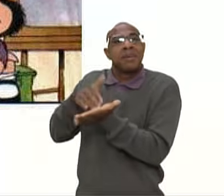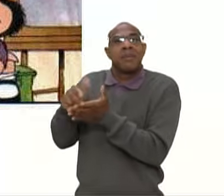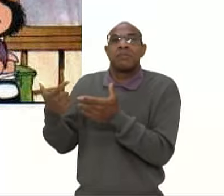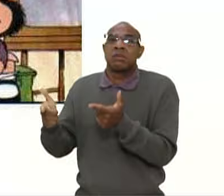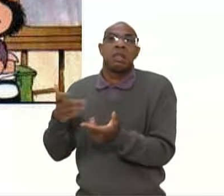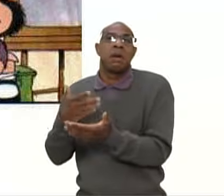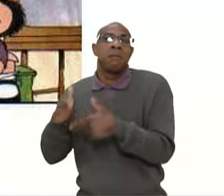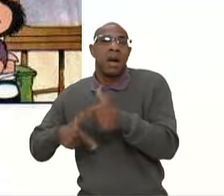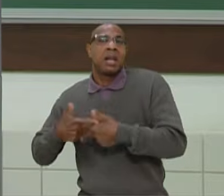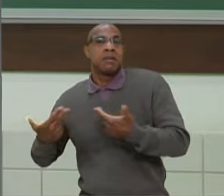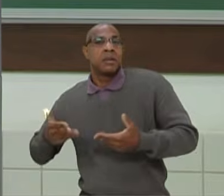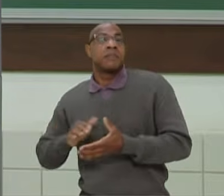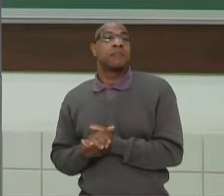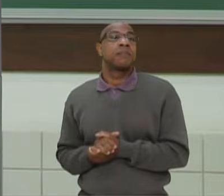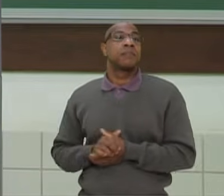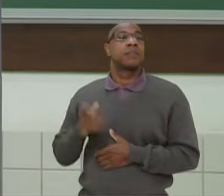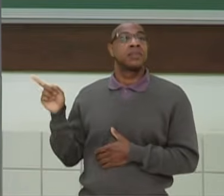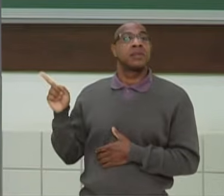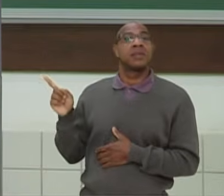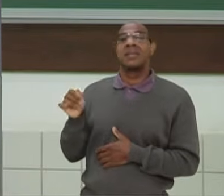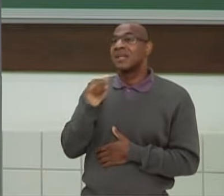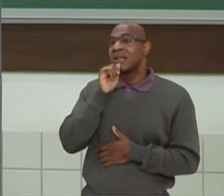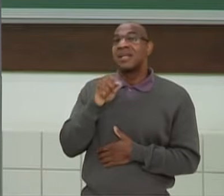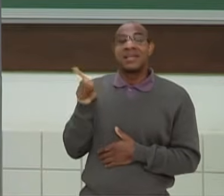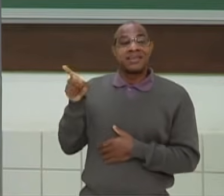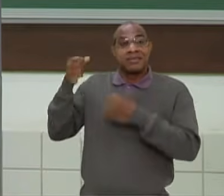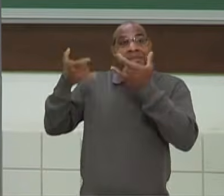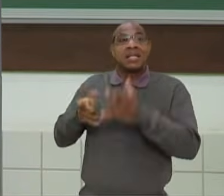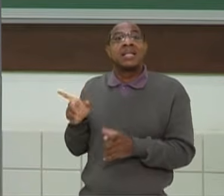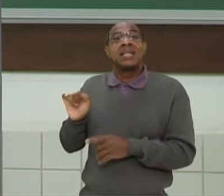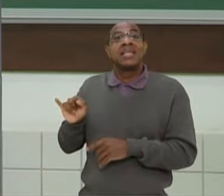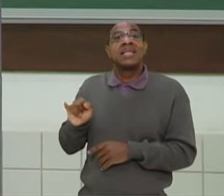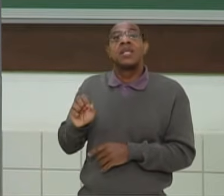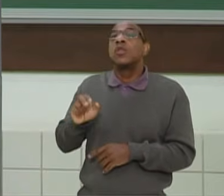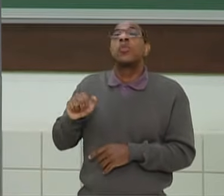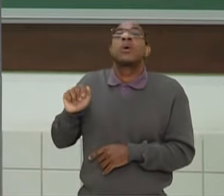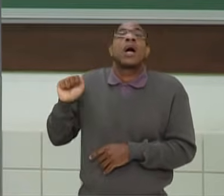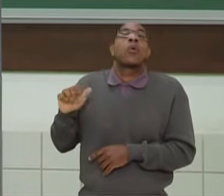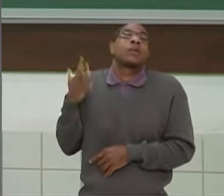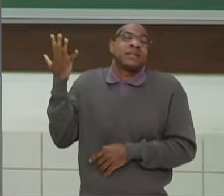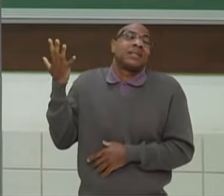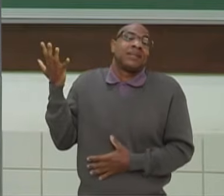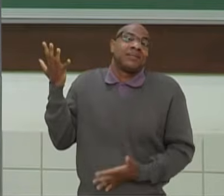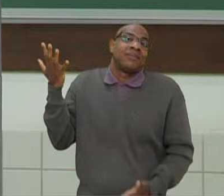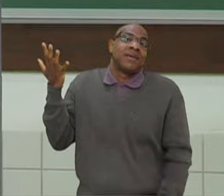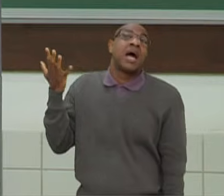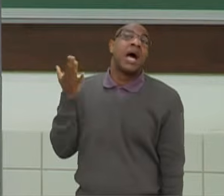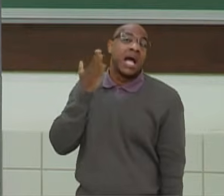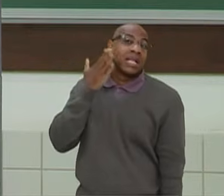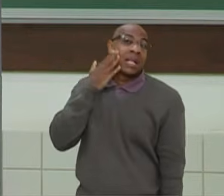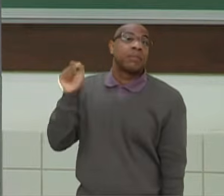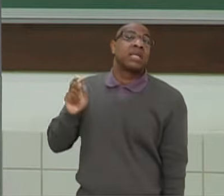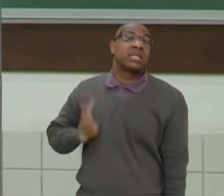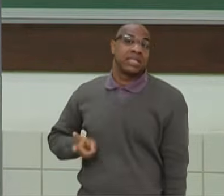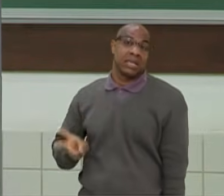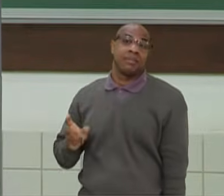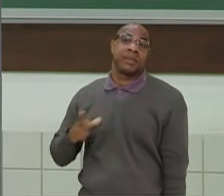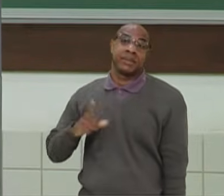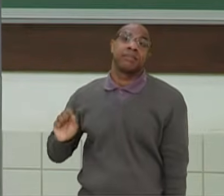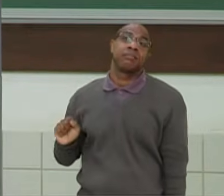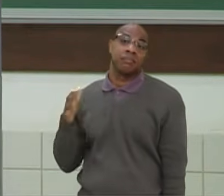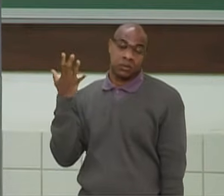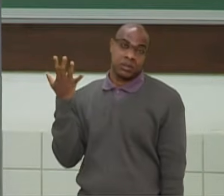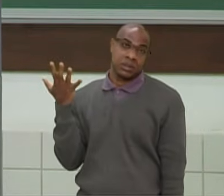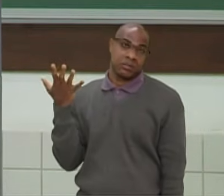dificultado. Então, ali está falando como se nunca acontecesse, né? Mas a gente sabe que sempre acontece. Então, no